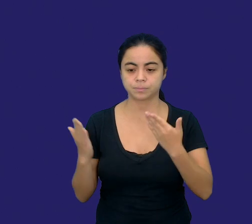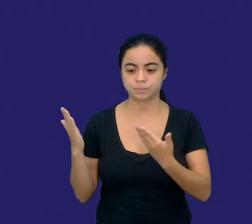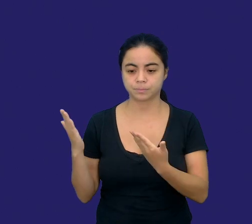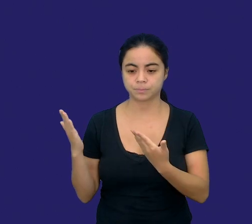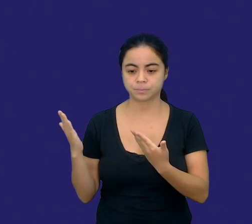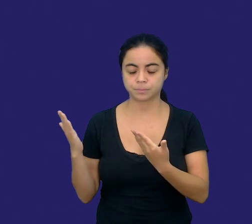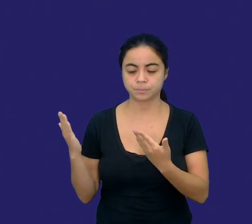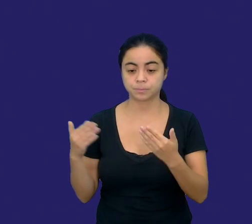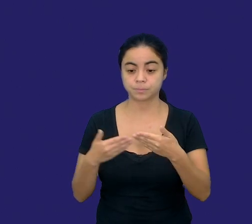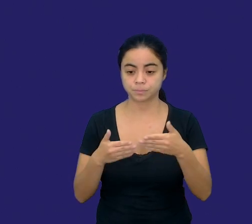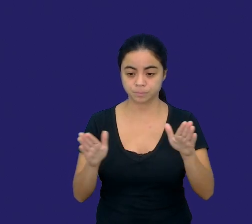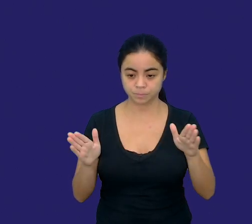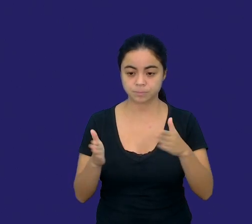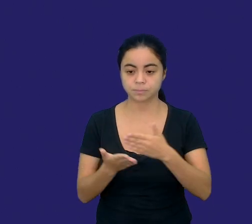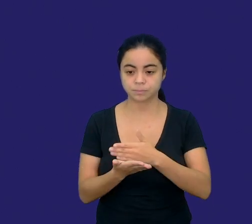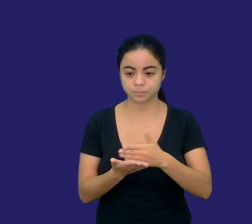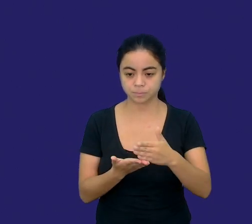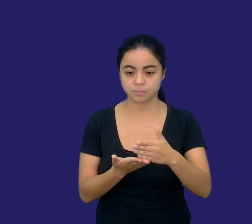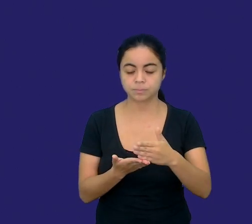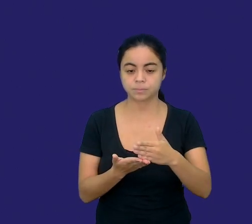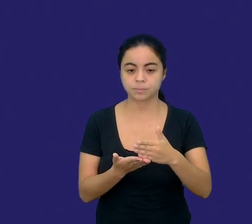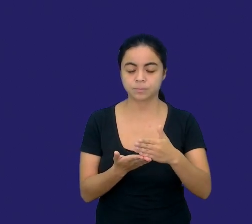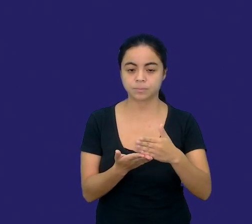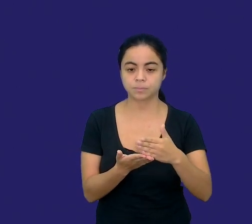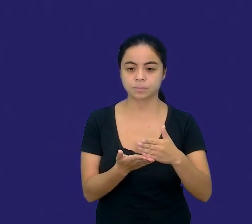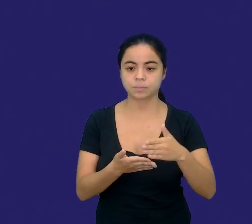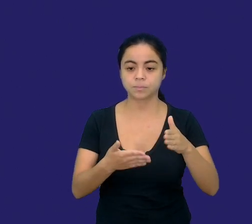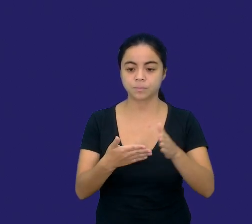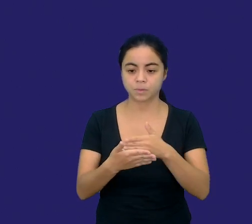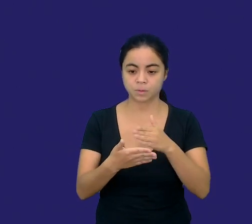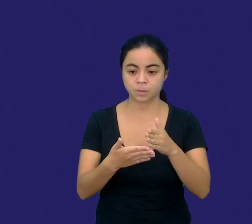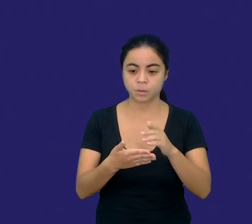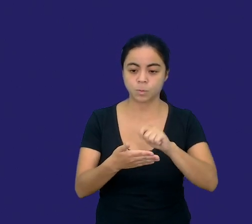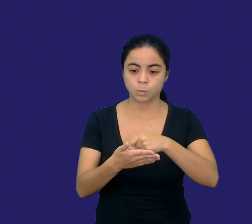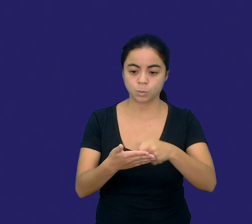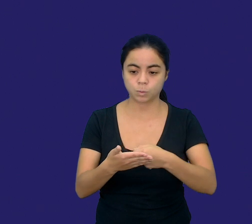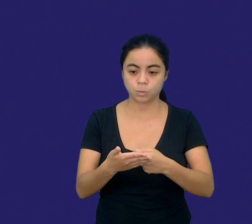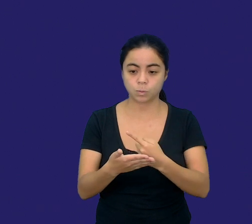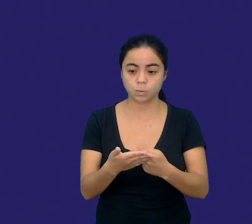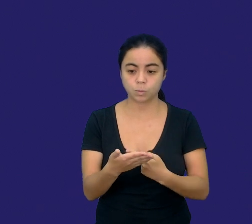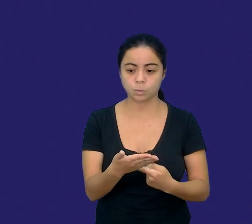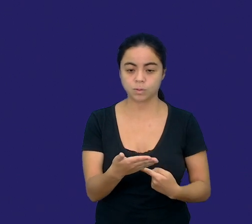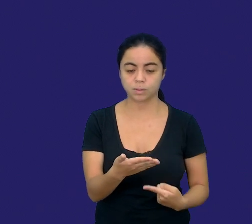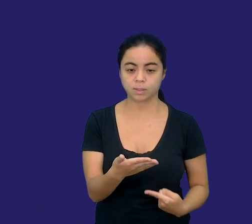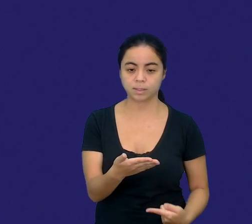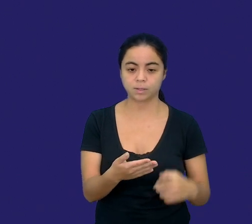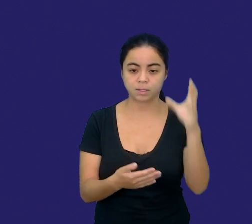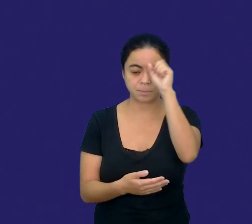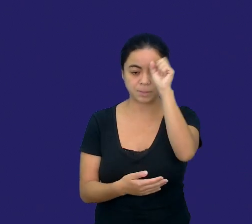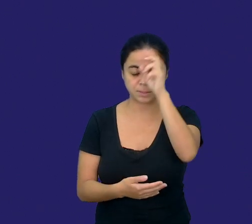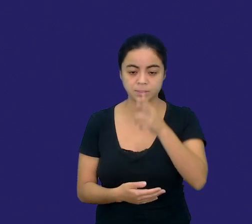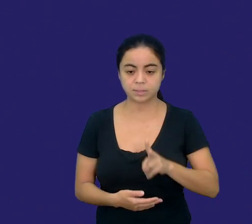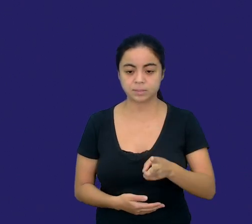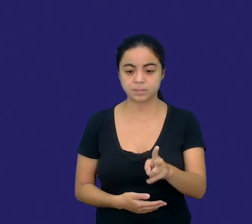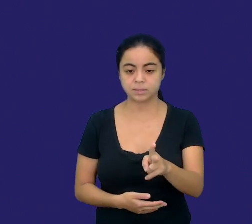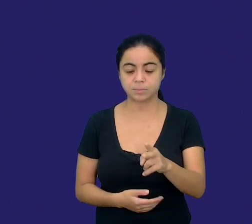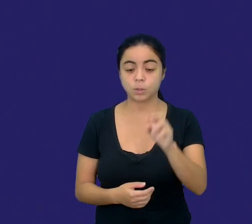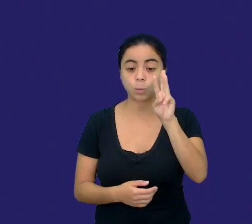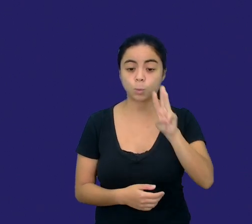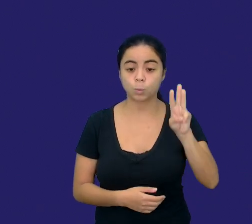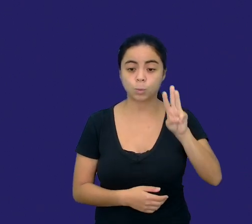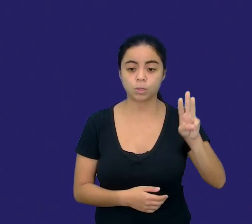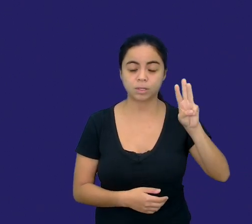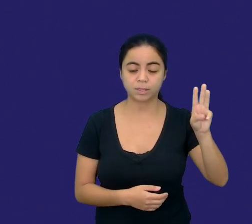a abertura, né, do caderno Aprender Sempre, já com o link da sequência